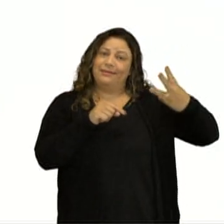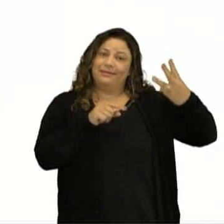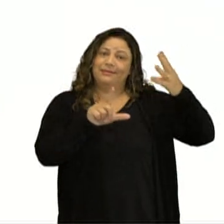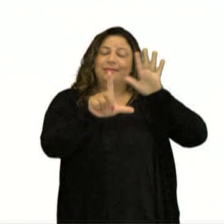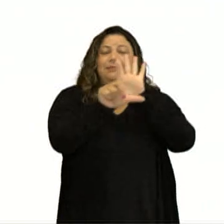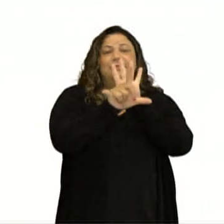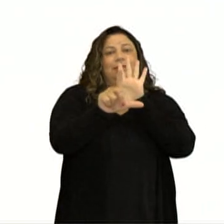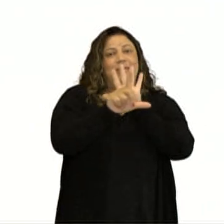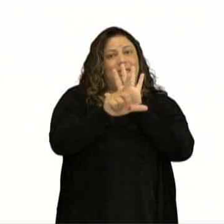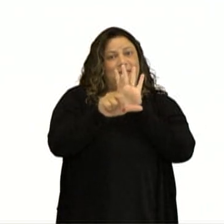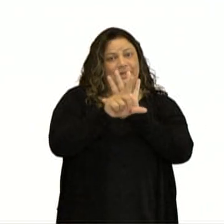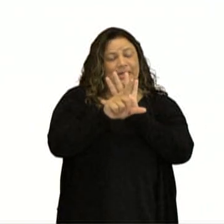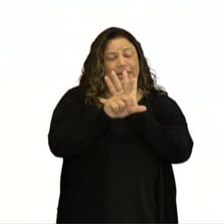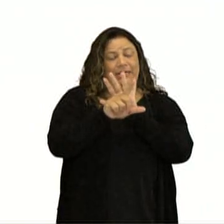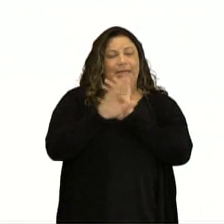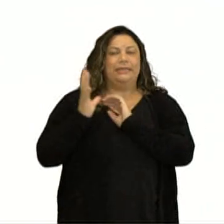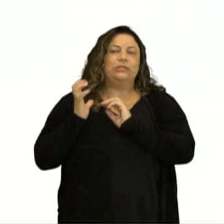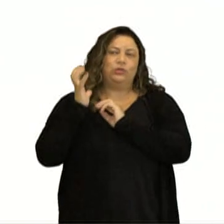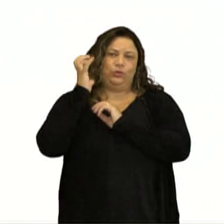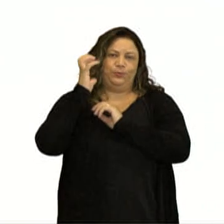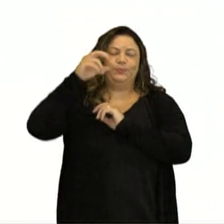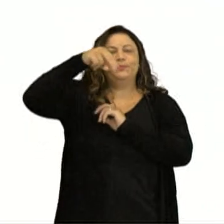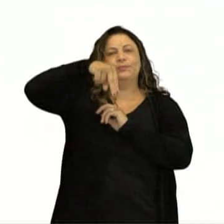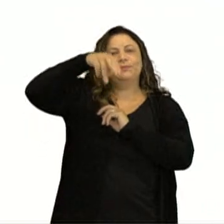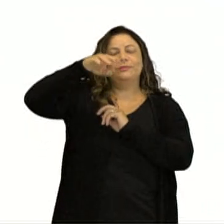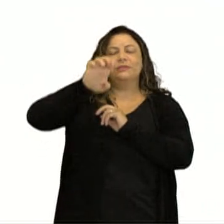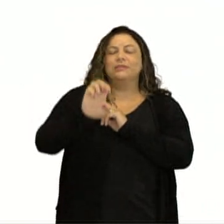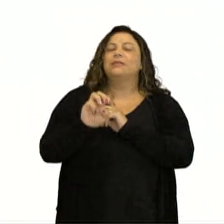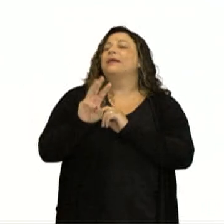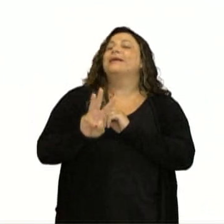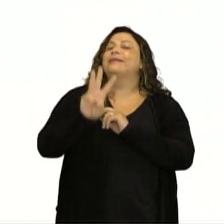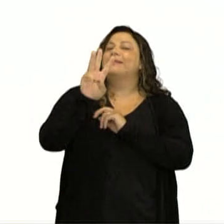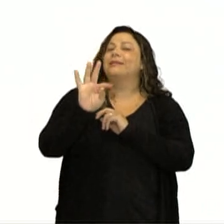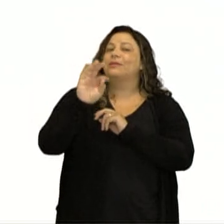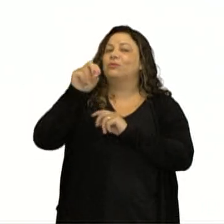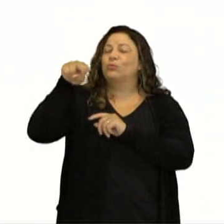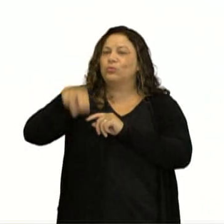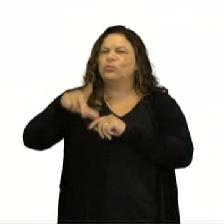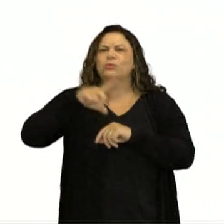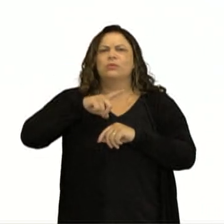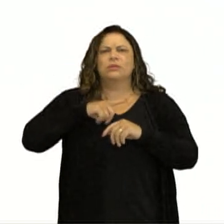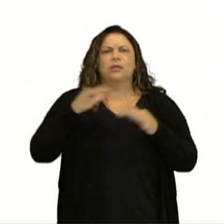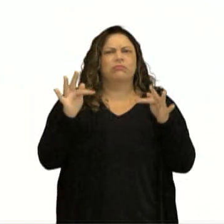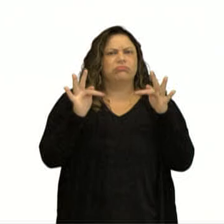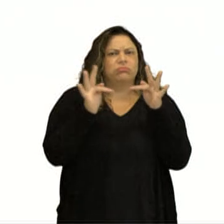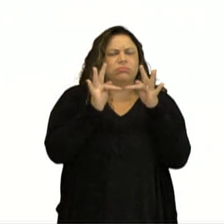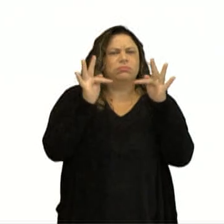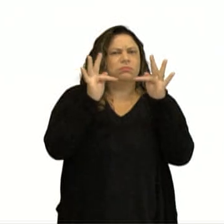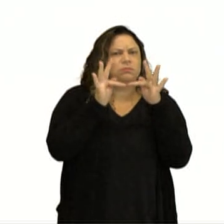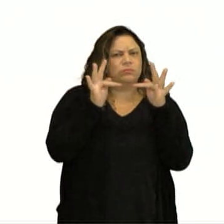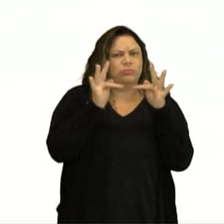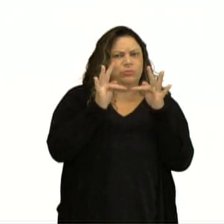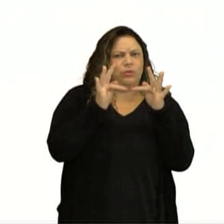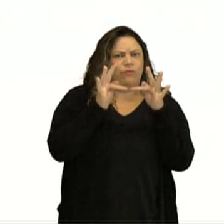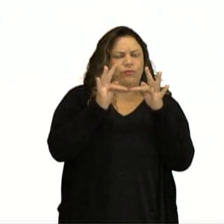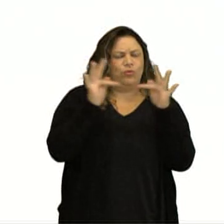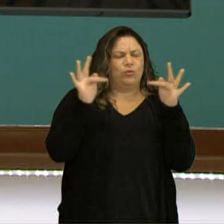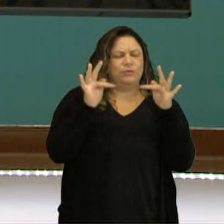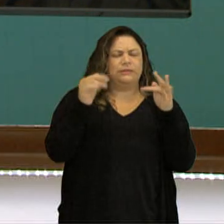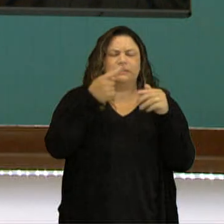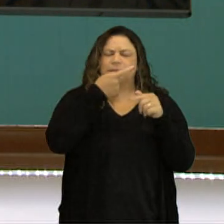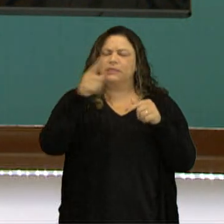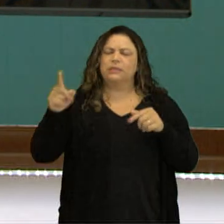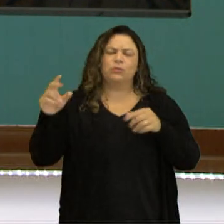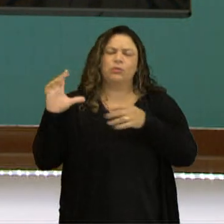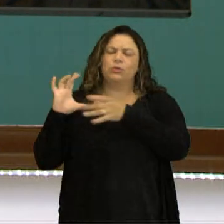em referenciais não inerciais, porque existem forças que não podem ser associadas a qualquer interação fundamental. Como